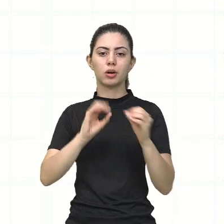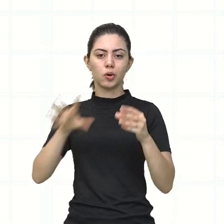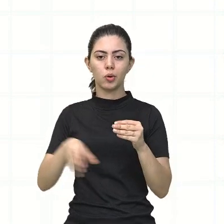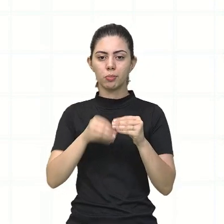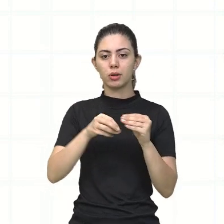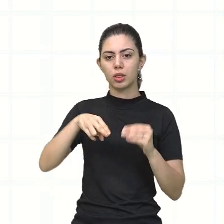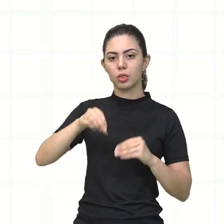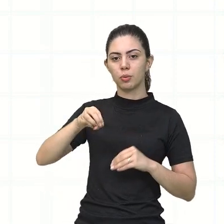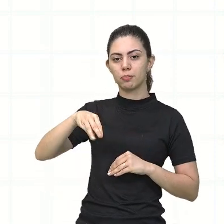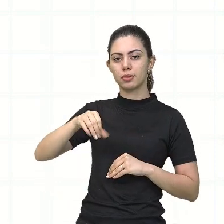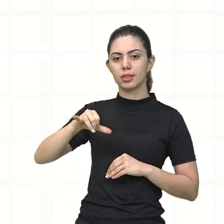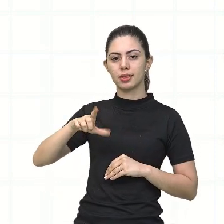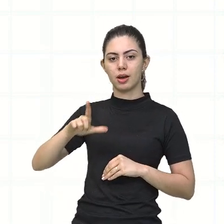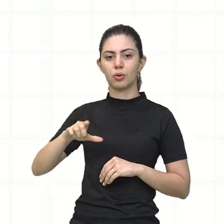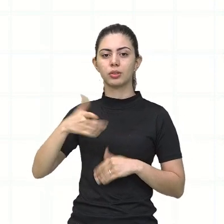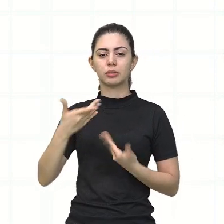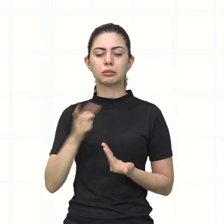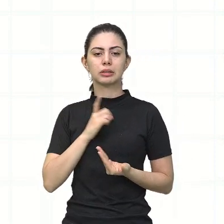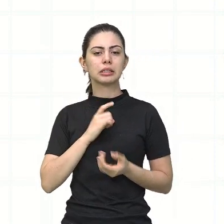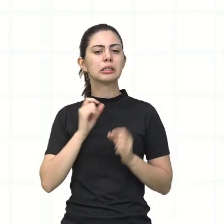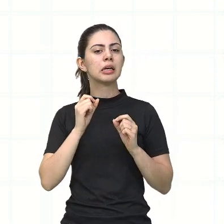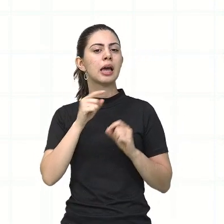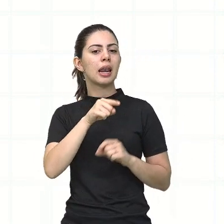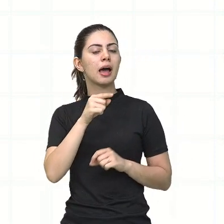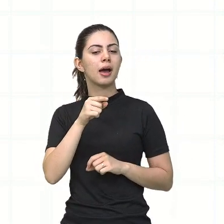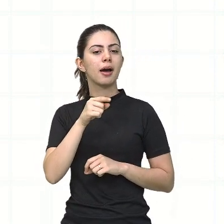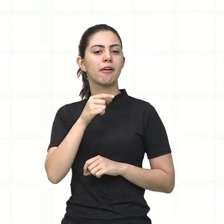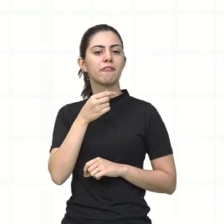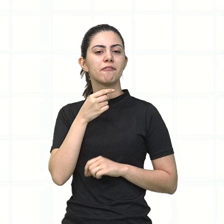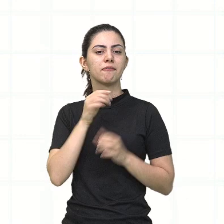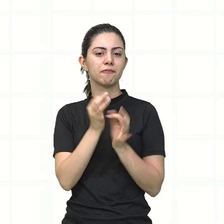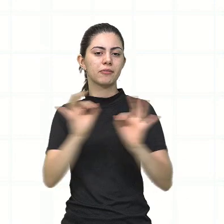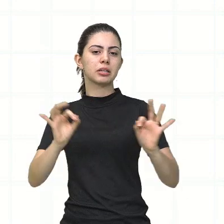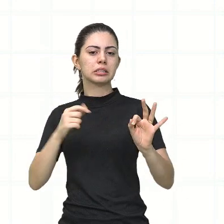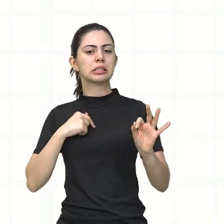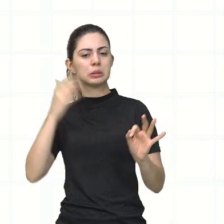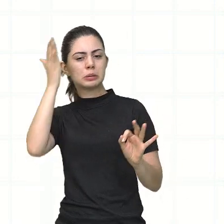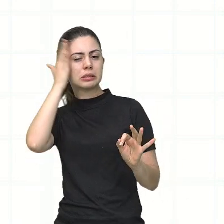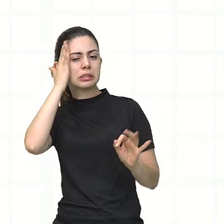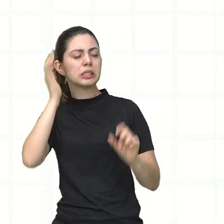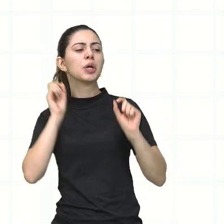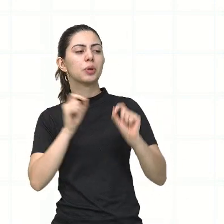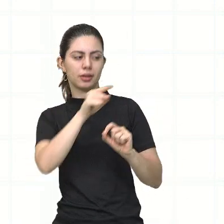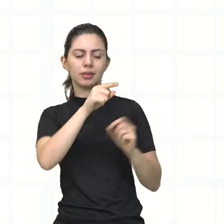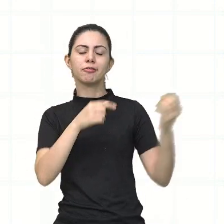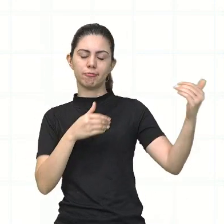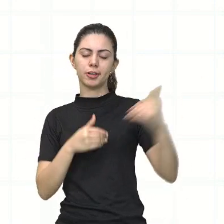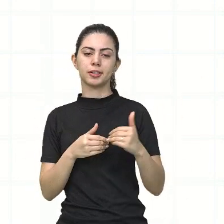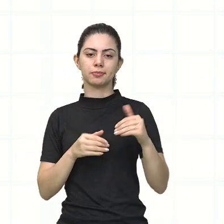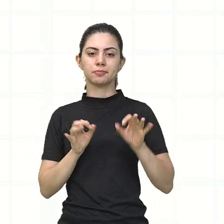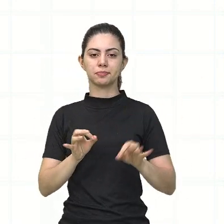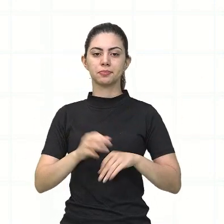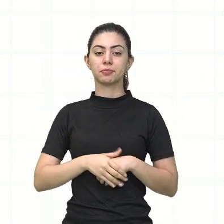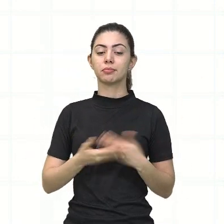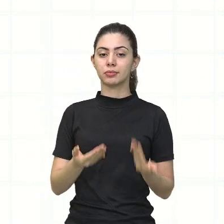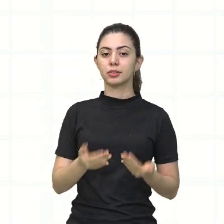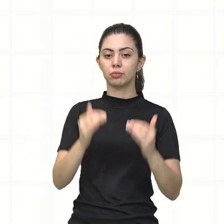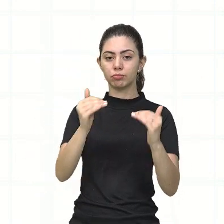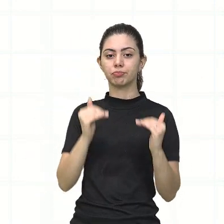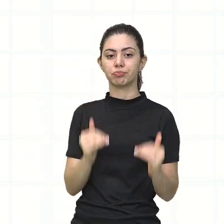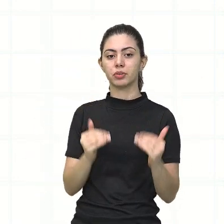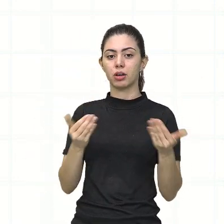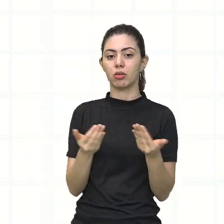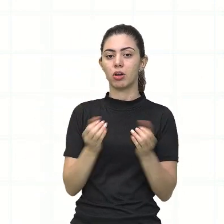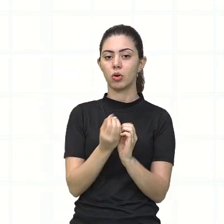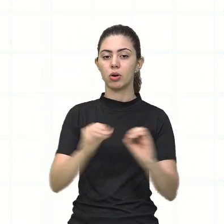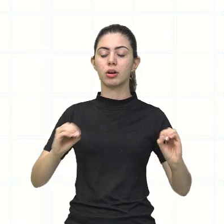De que, preposição, complementando aqui o sentido de um nome, de que ele virá. Exemplo de oração predicativa, o